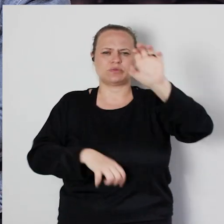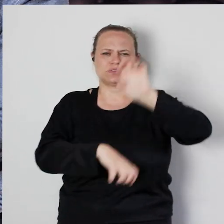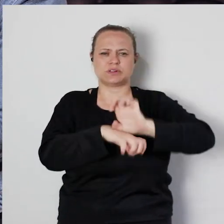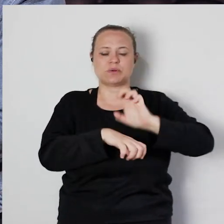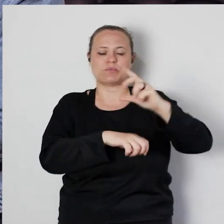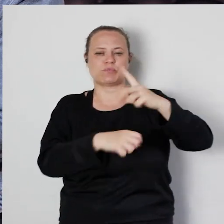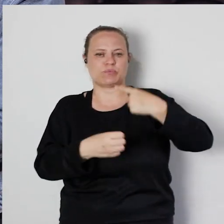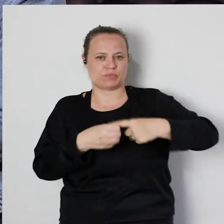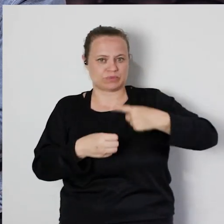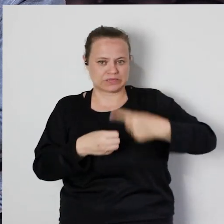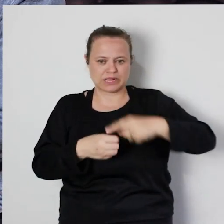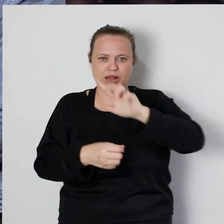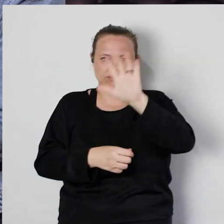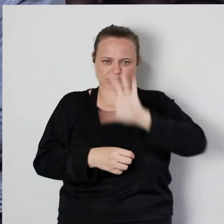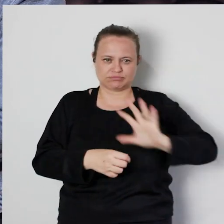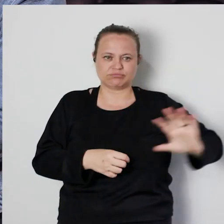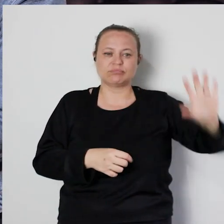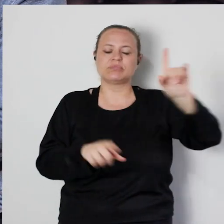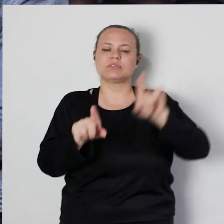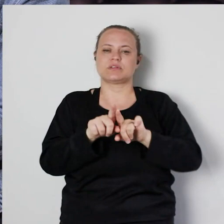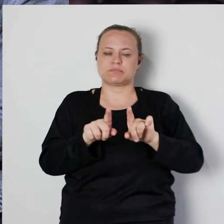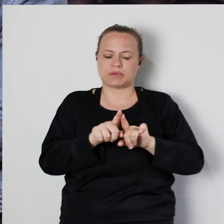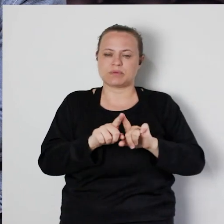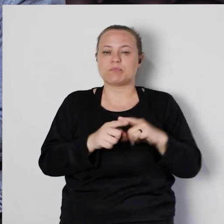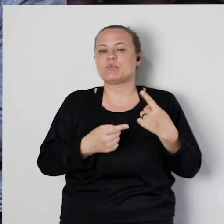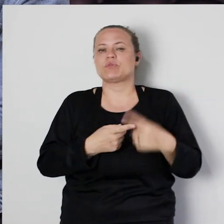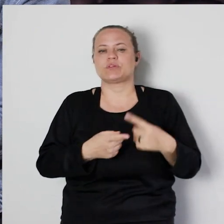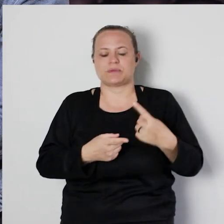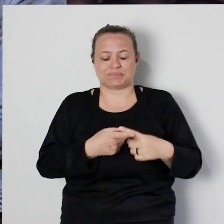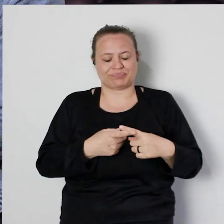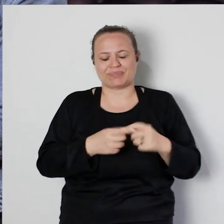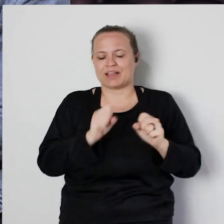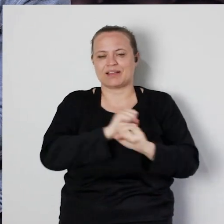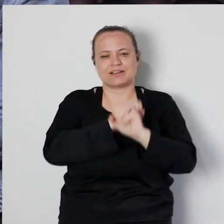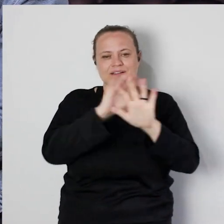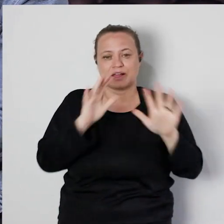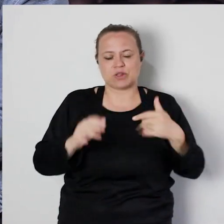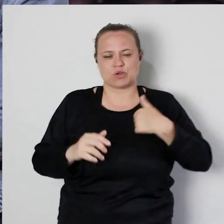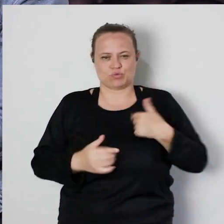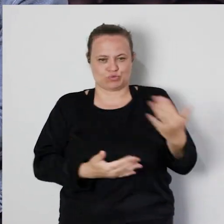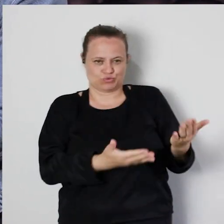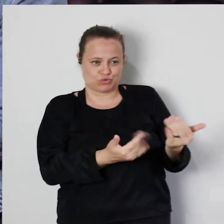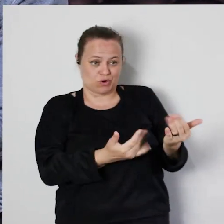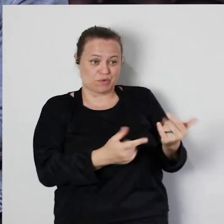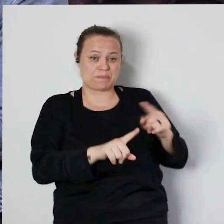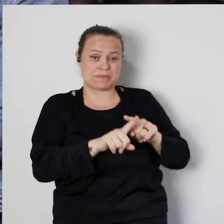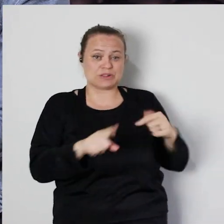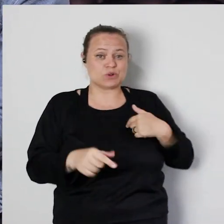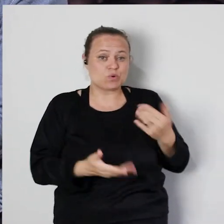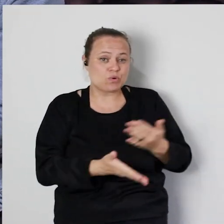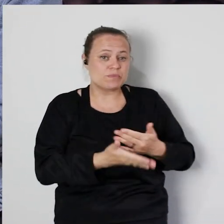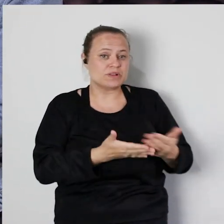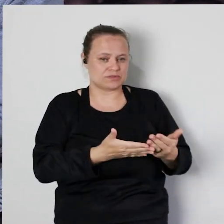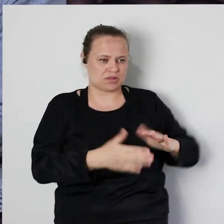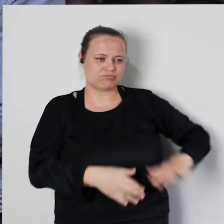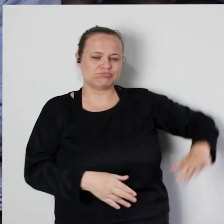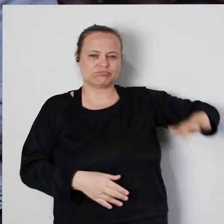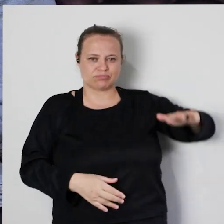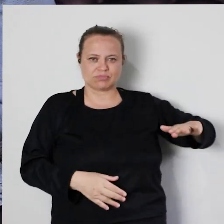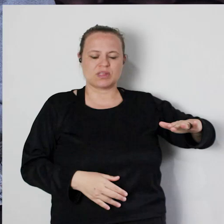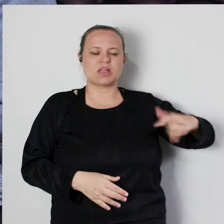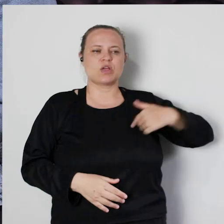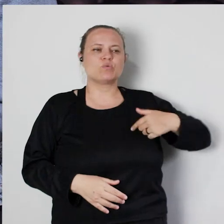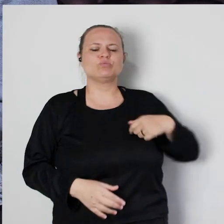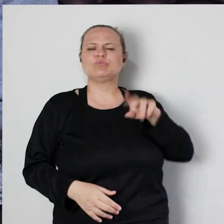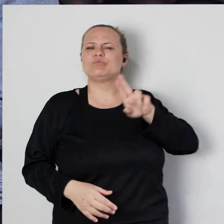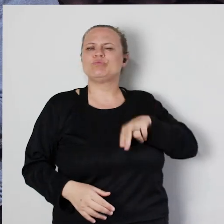política cultural, né, no nacional, no estadual, no municipal, porque, claro, né,